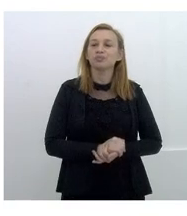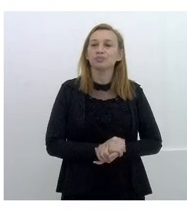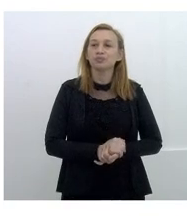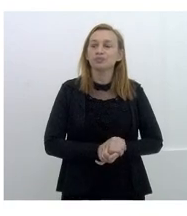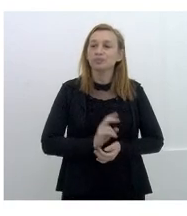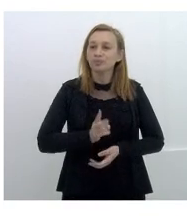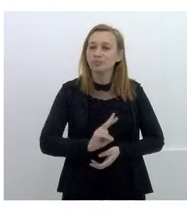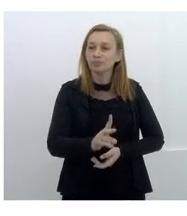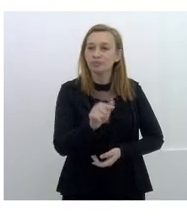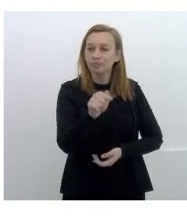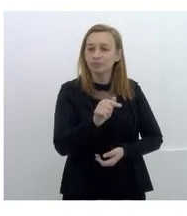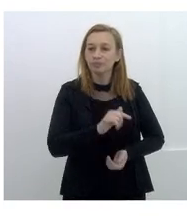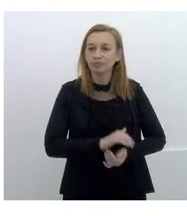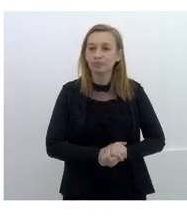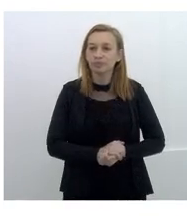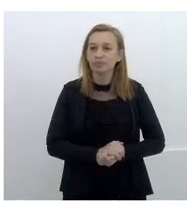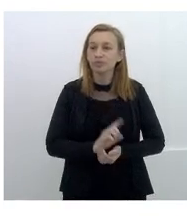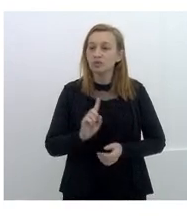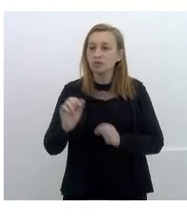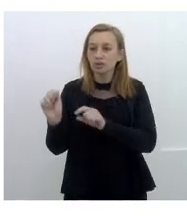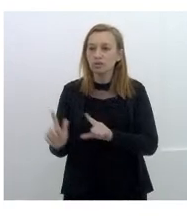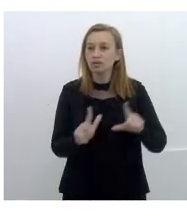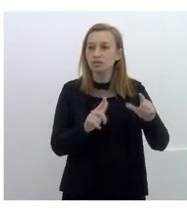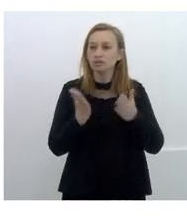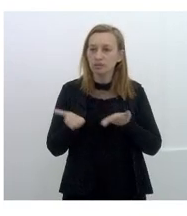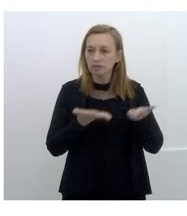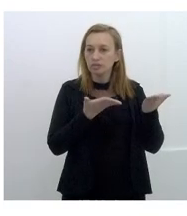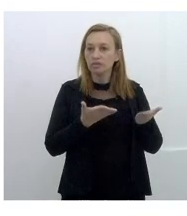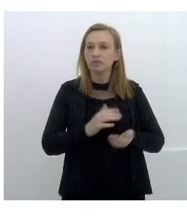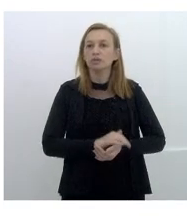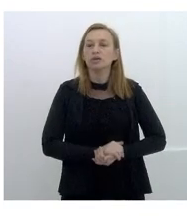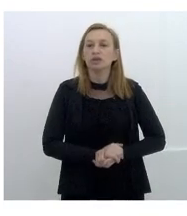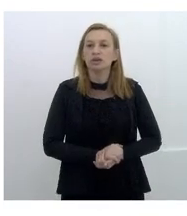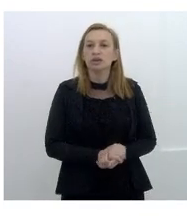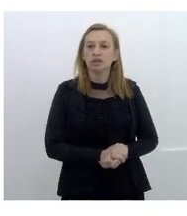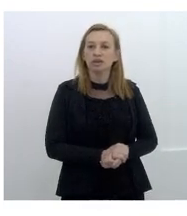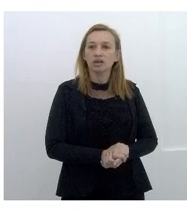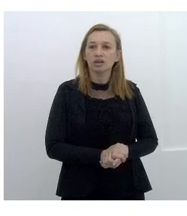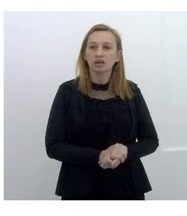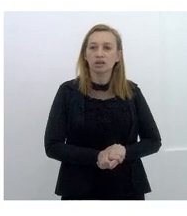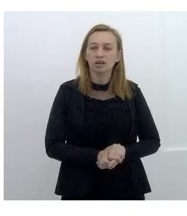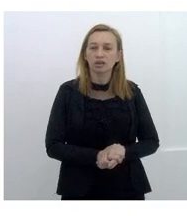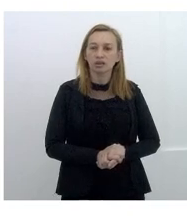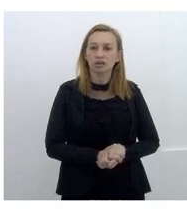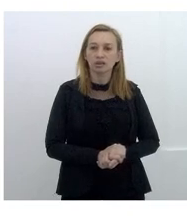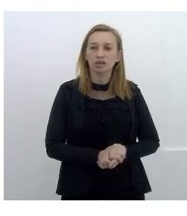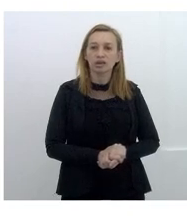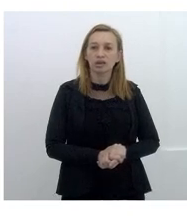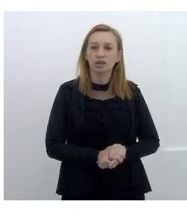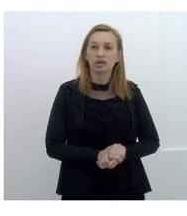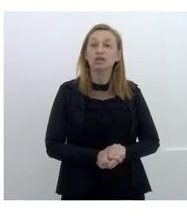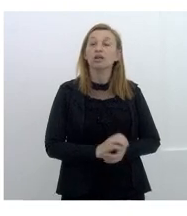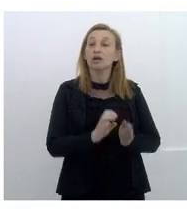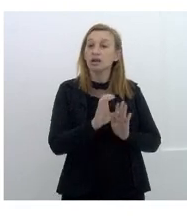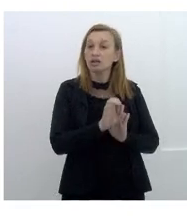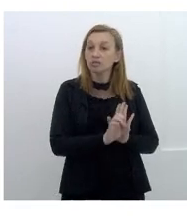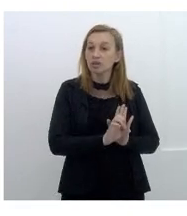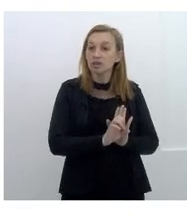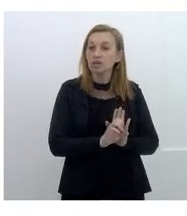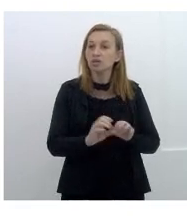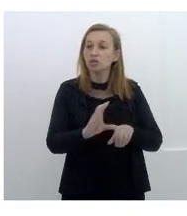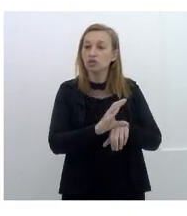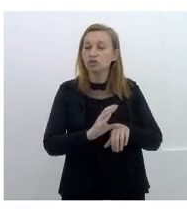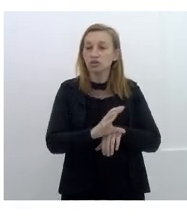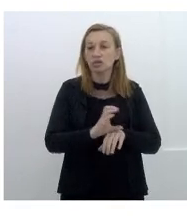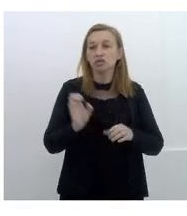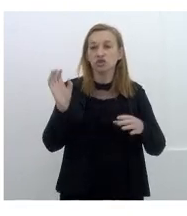prosseguindo aqui o próximo slide por gentileza Tá bom então a a emenda né aqui só